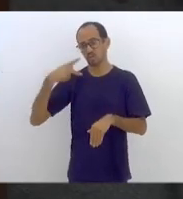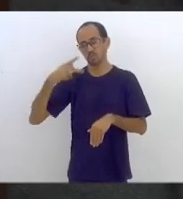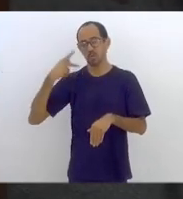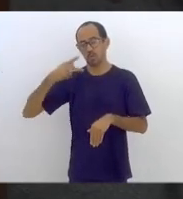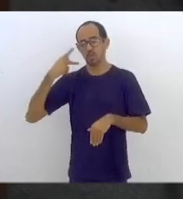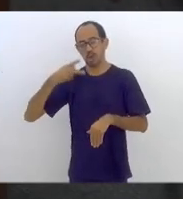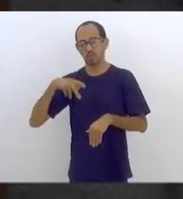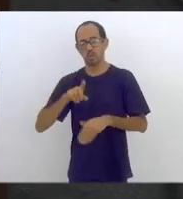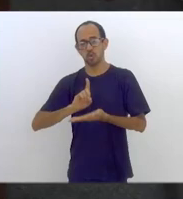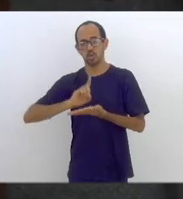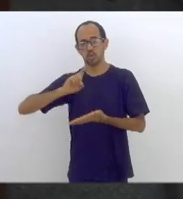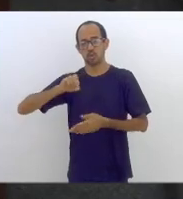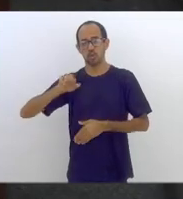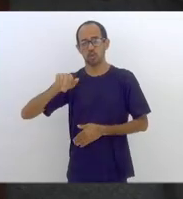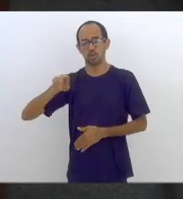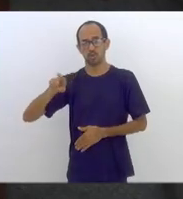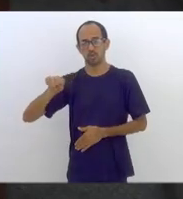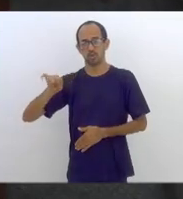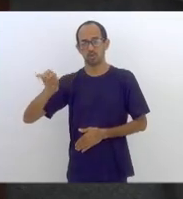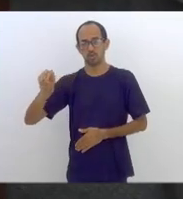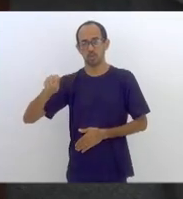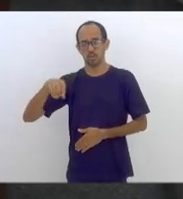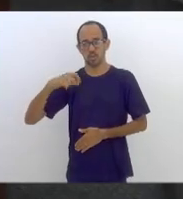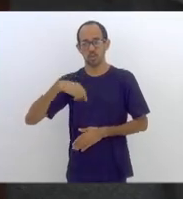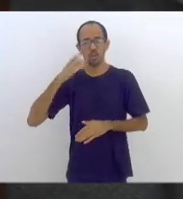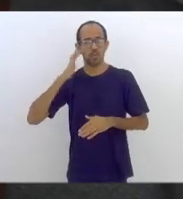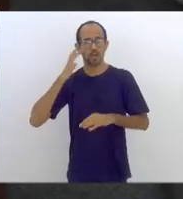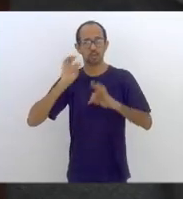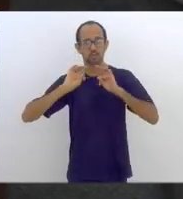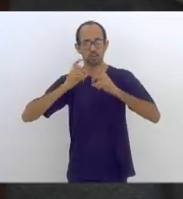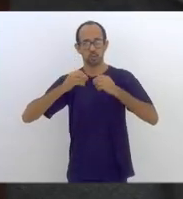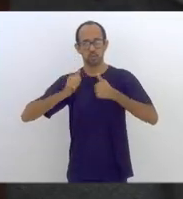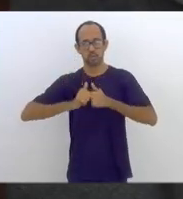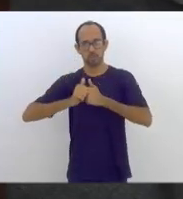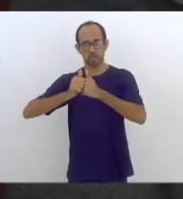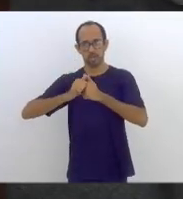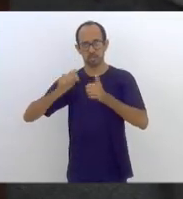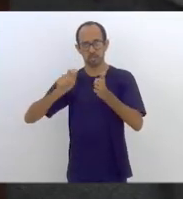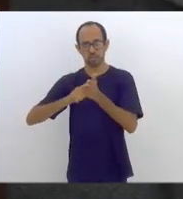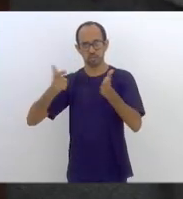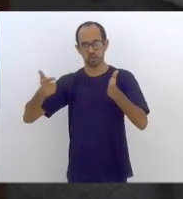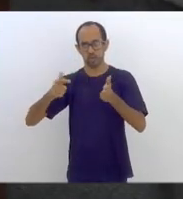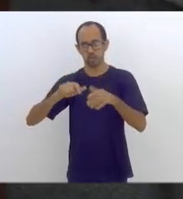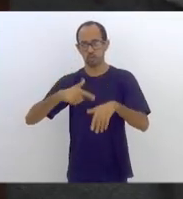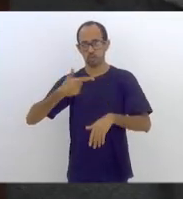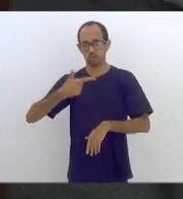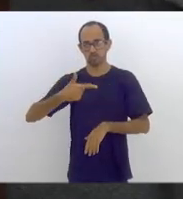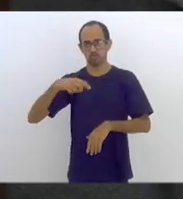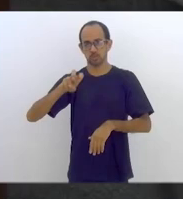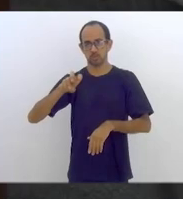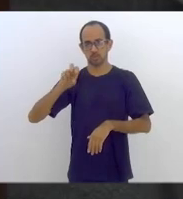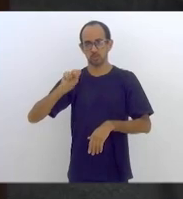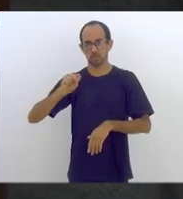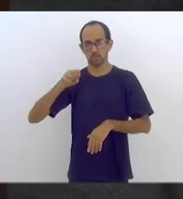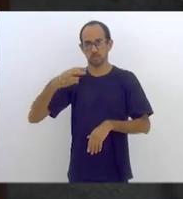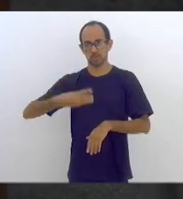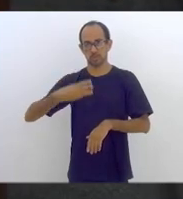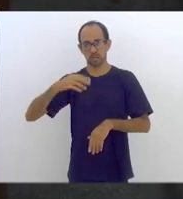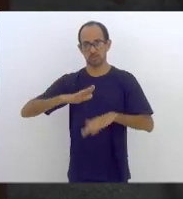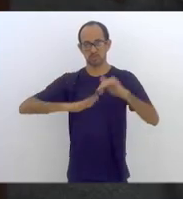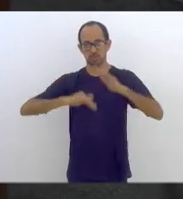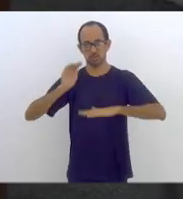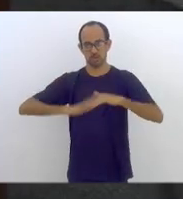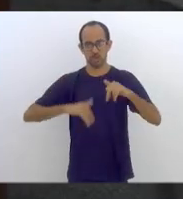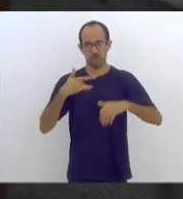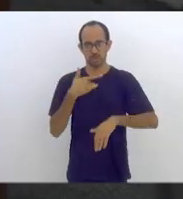Dr Rodrigo eu acho que todos acompanharam pelo jornal que 2.583 profissionais da